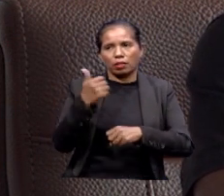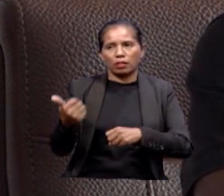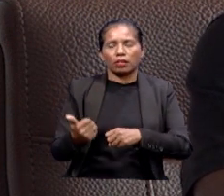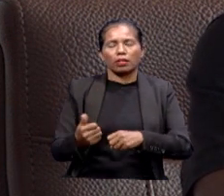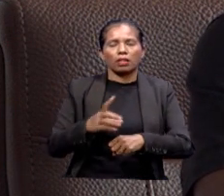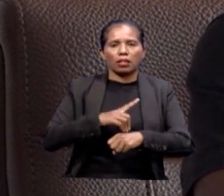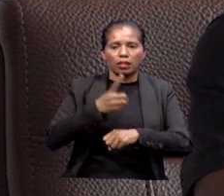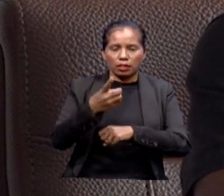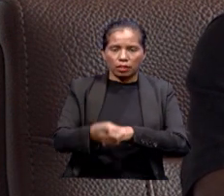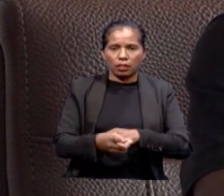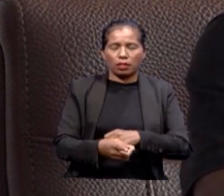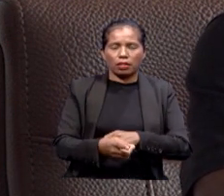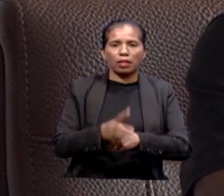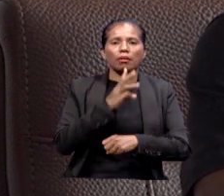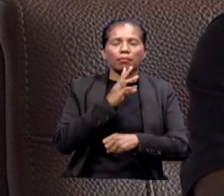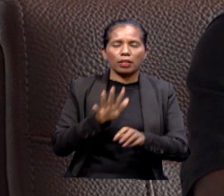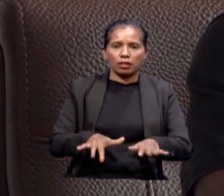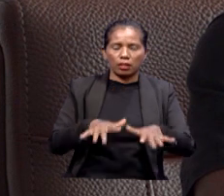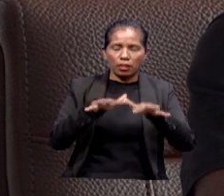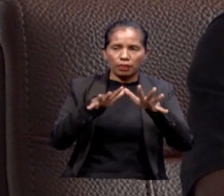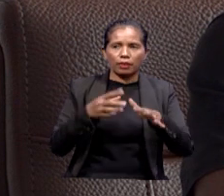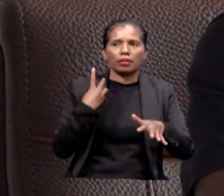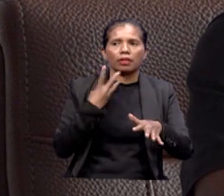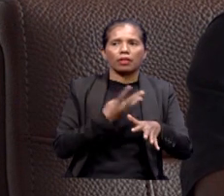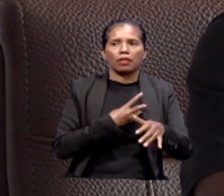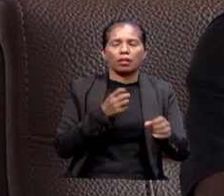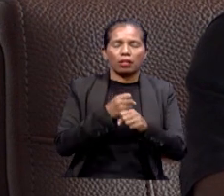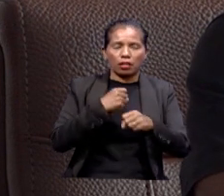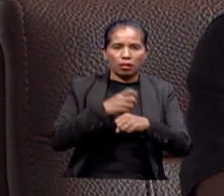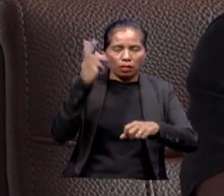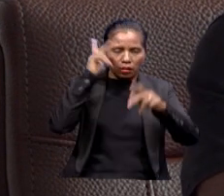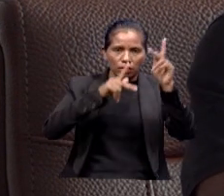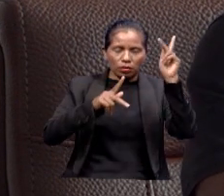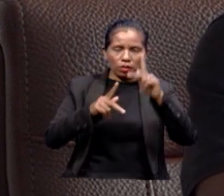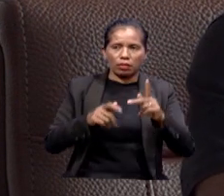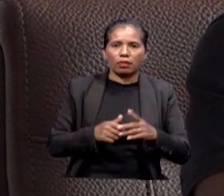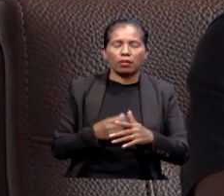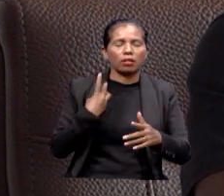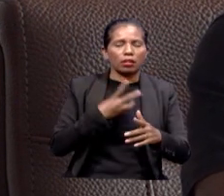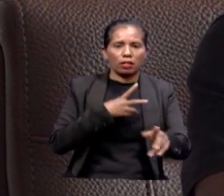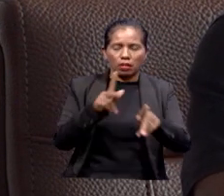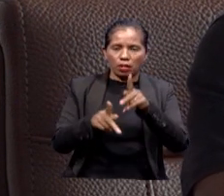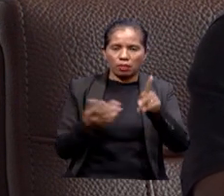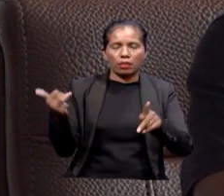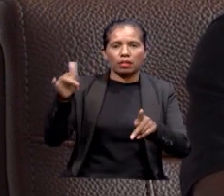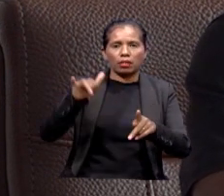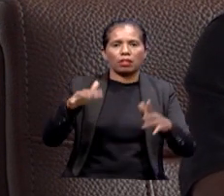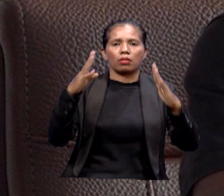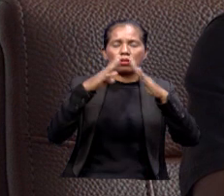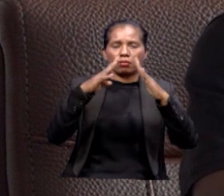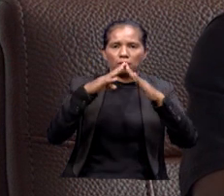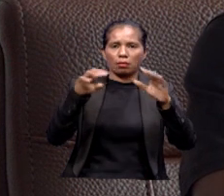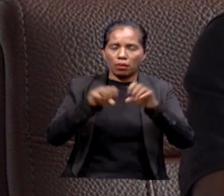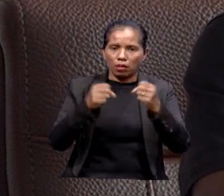inundações. Ite Iha Nebemaka Halo Causa, vai Iha Itene Comunidade Sirenuma, Nebemaketa